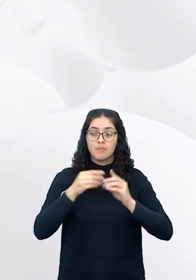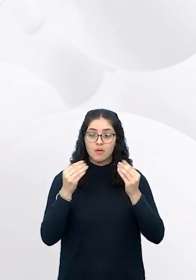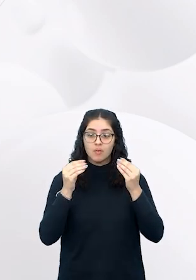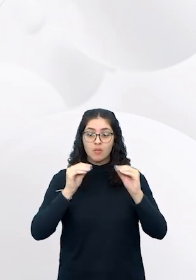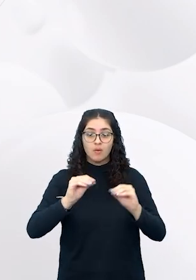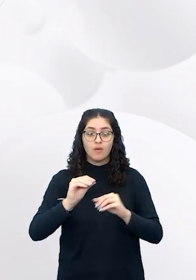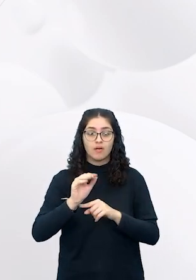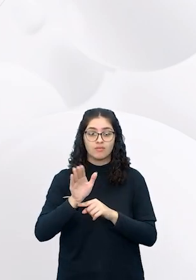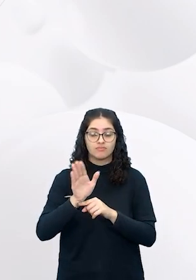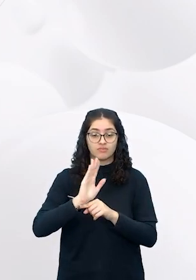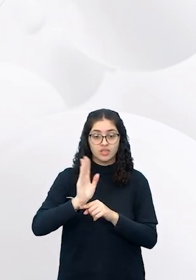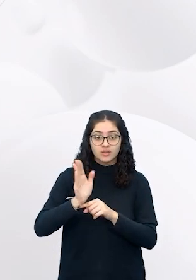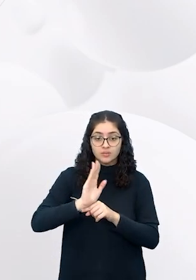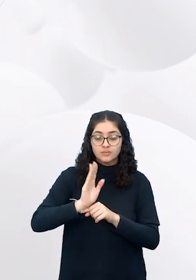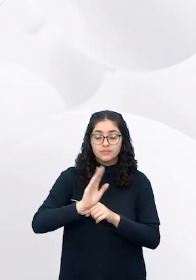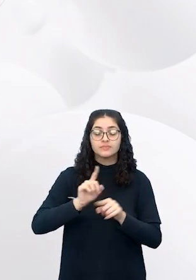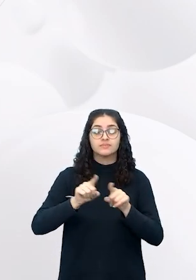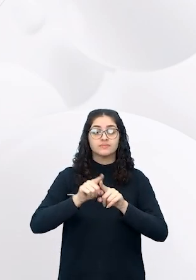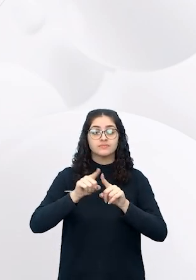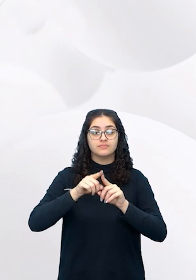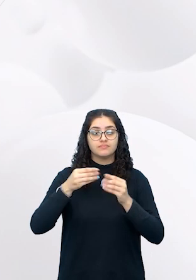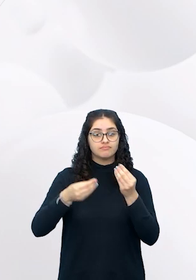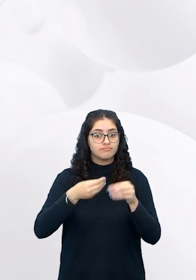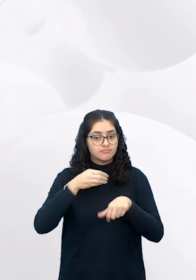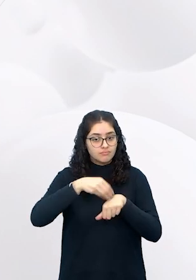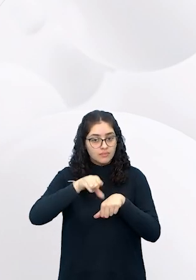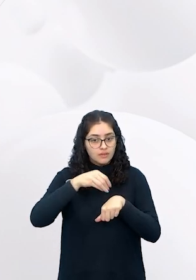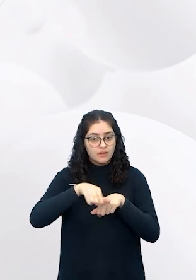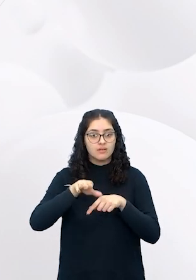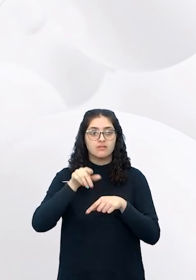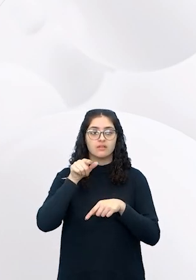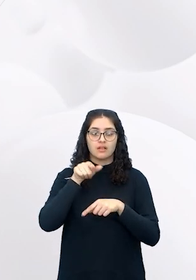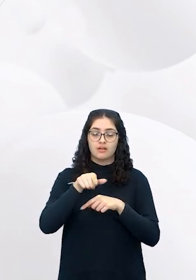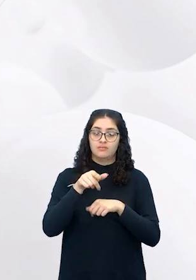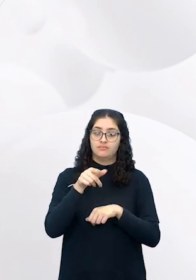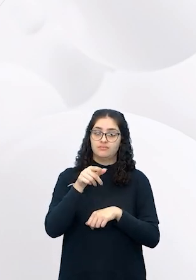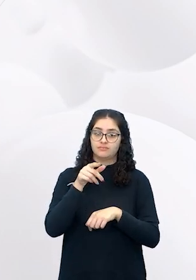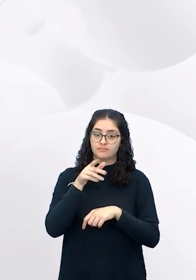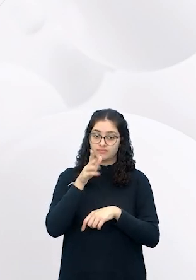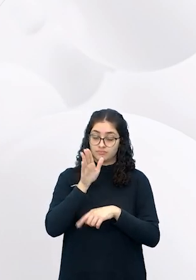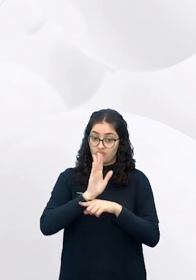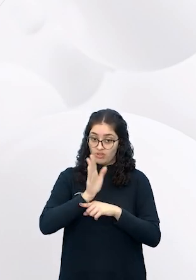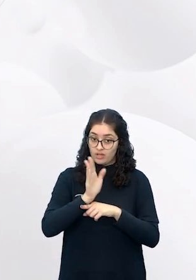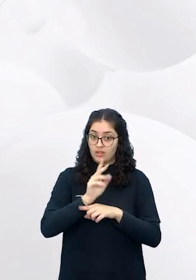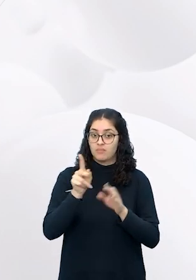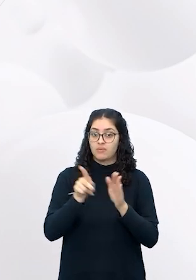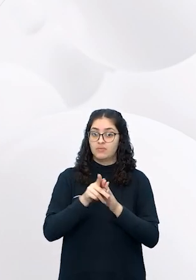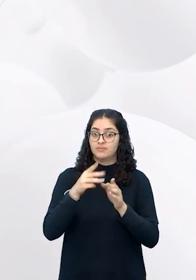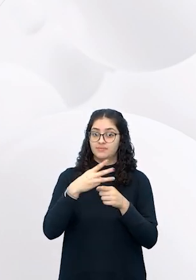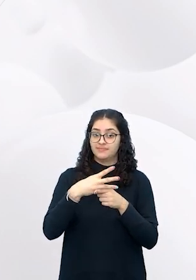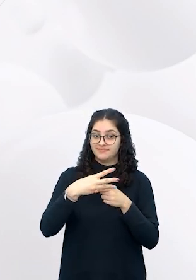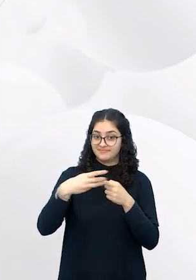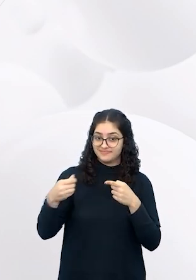vídeo, tá? As instruções sobre o vídeo constam no edital que está no site da EFAP. Então é